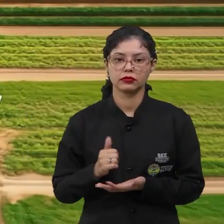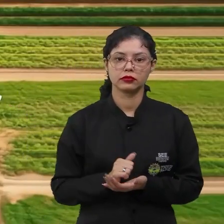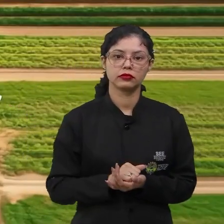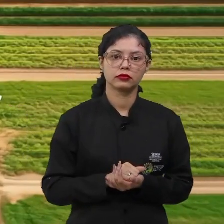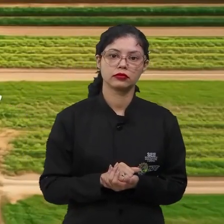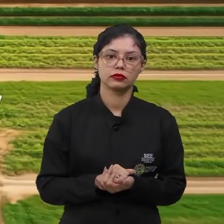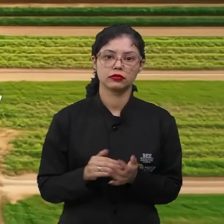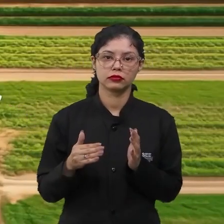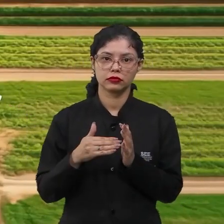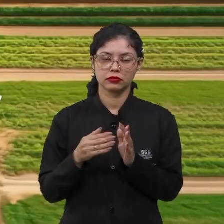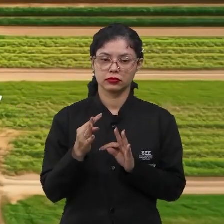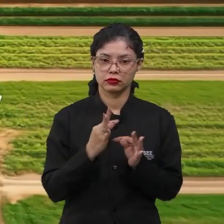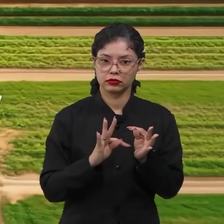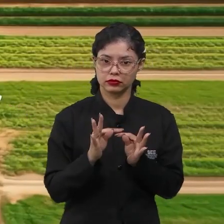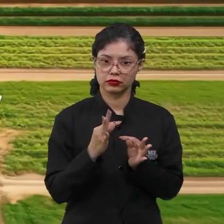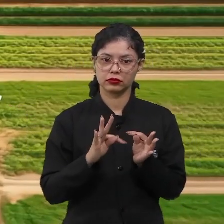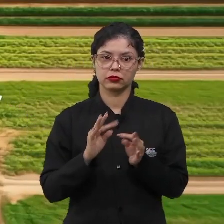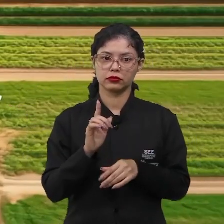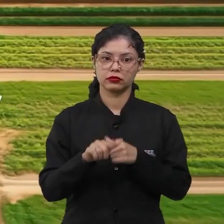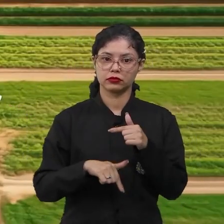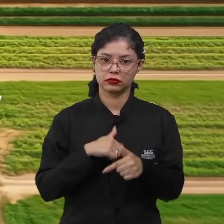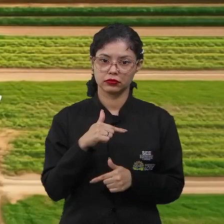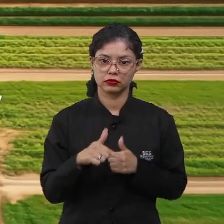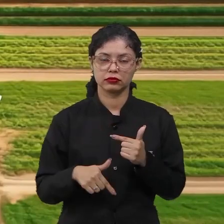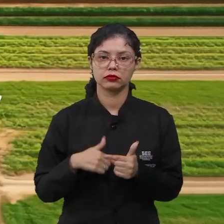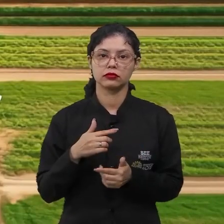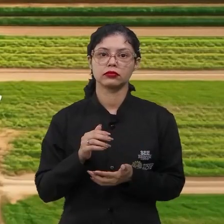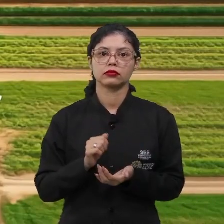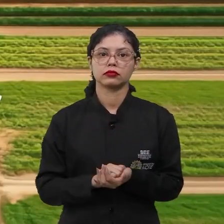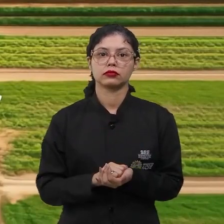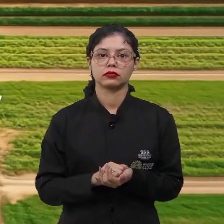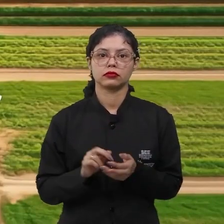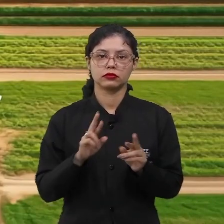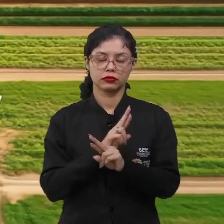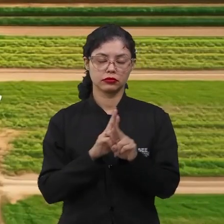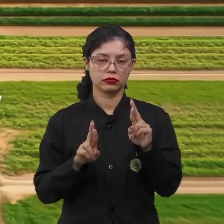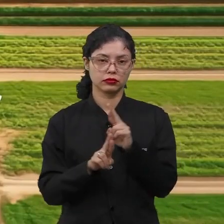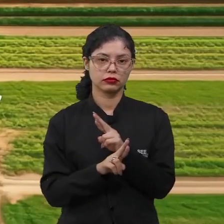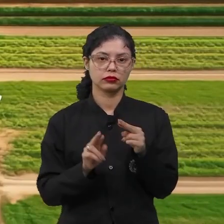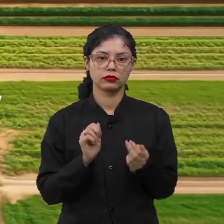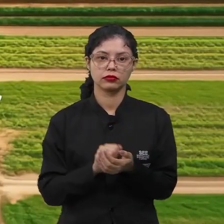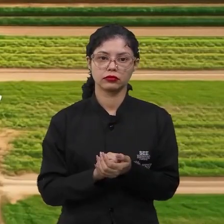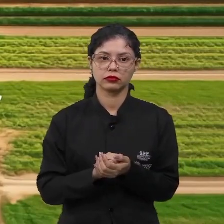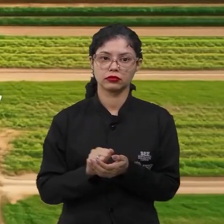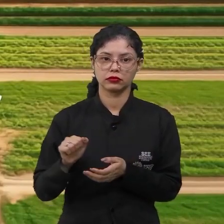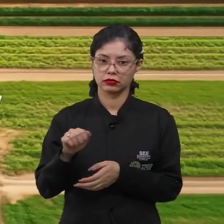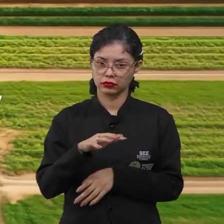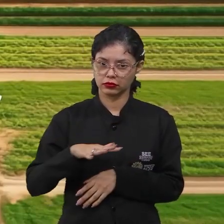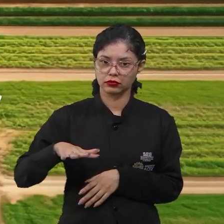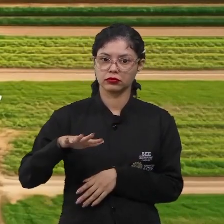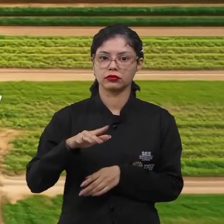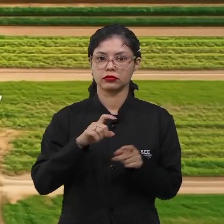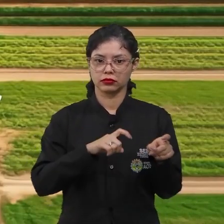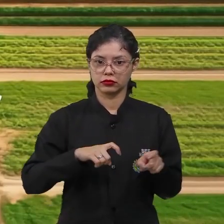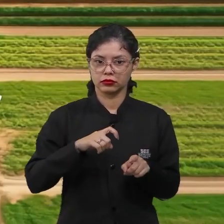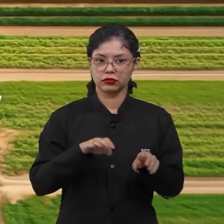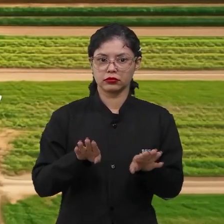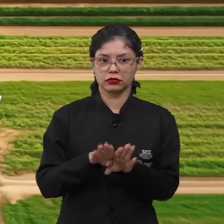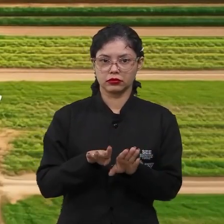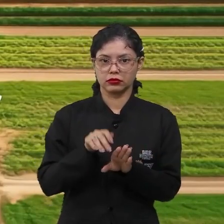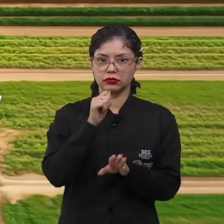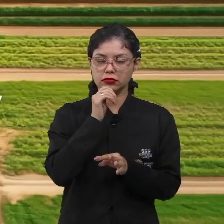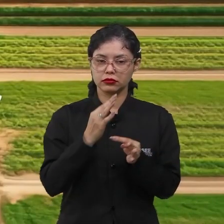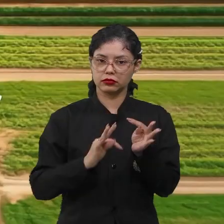imagem, a tecnologia trabalhando aí em relação à agricultura. Então,